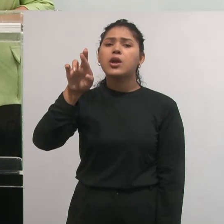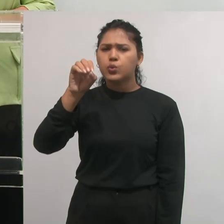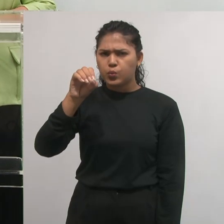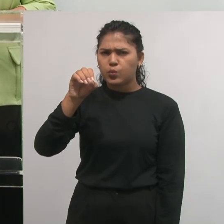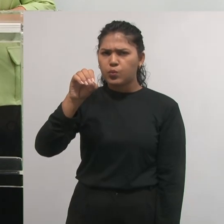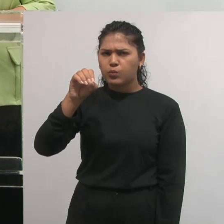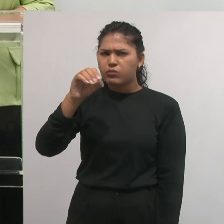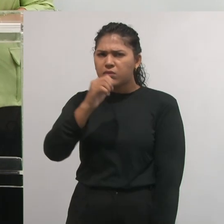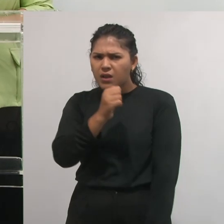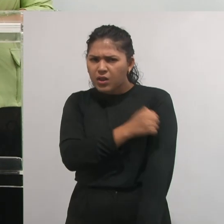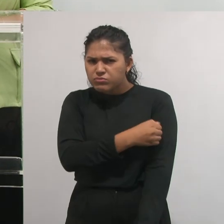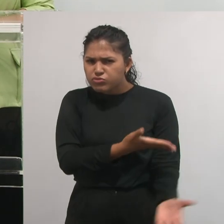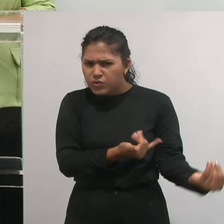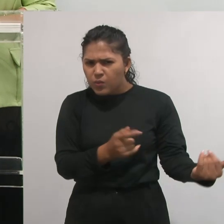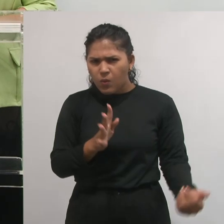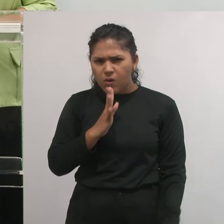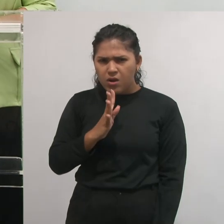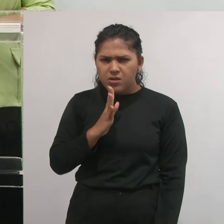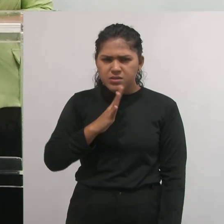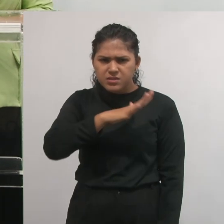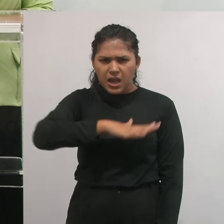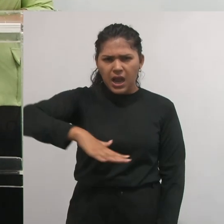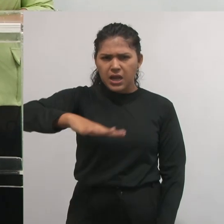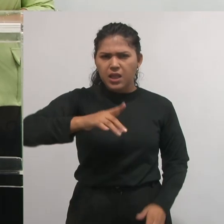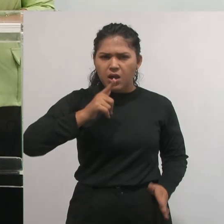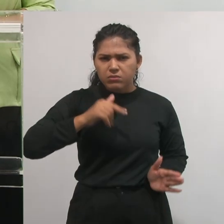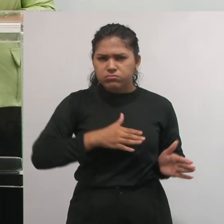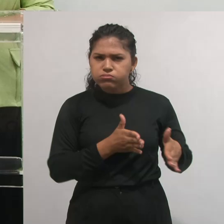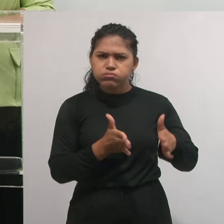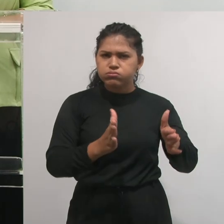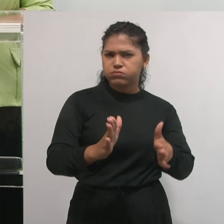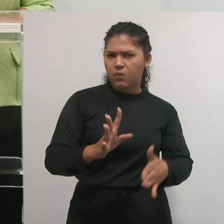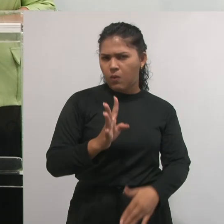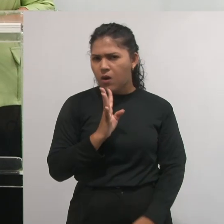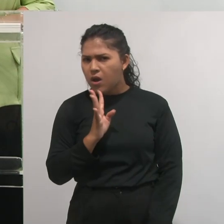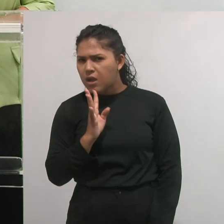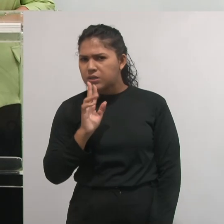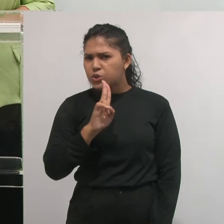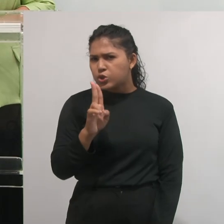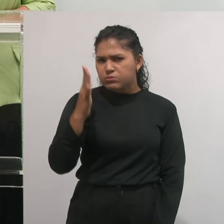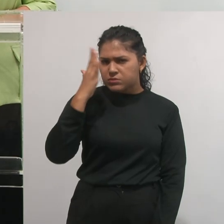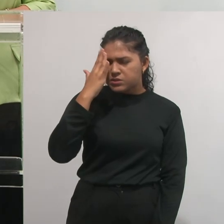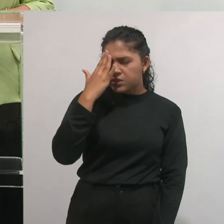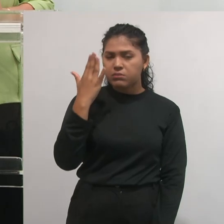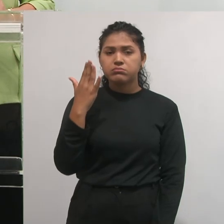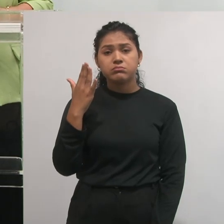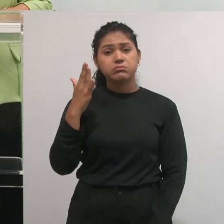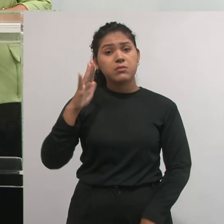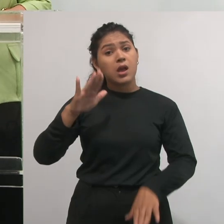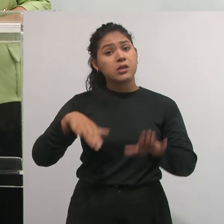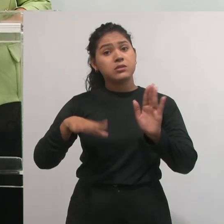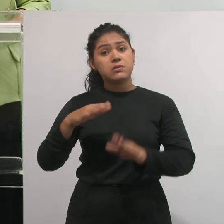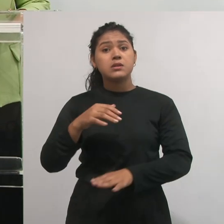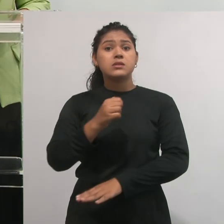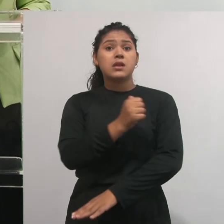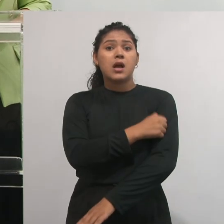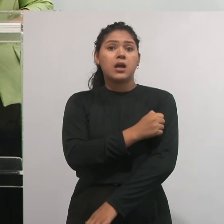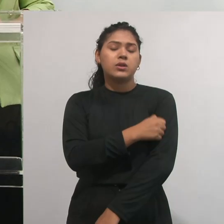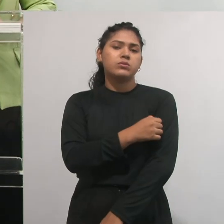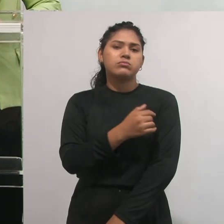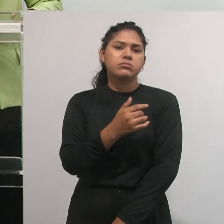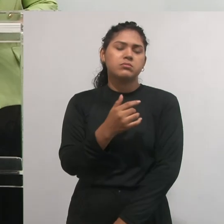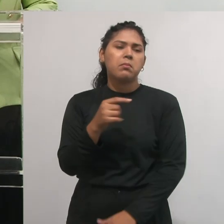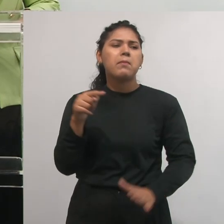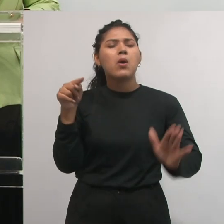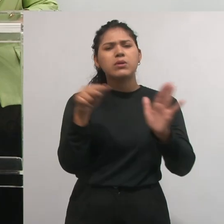Ele conhece as comunidades ribeirinhas que fazem parte da sua região? Muitas vezes, se você perguntar para o aluno